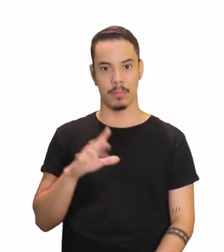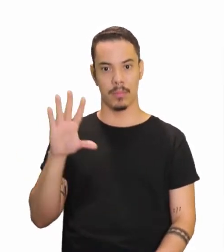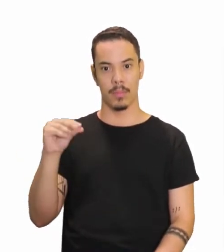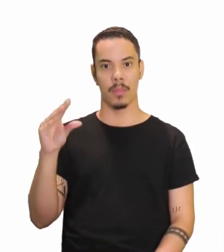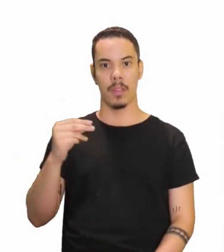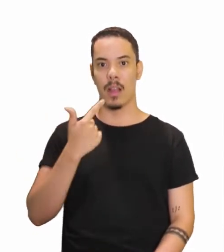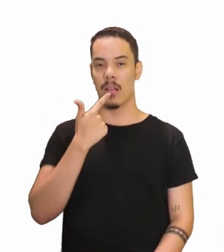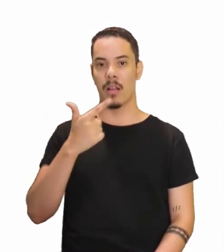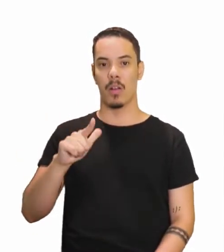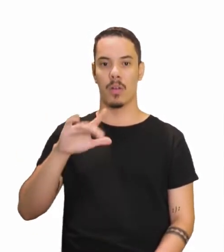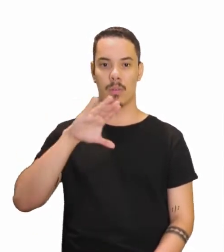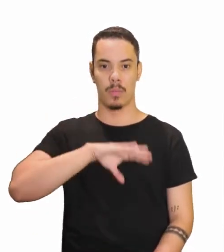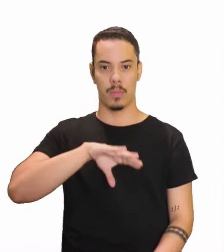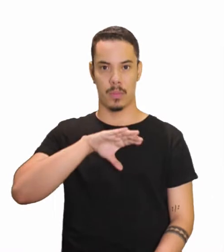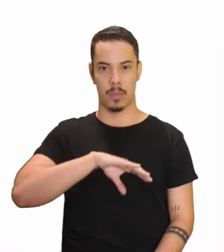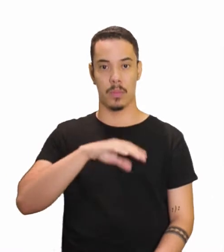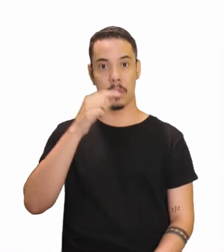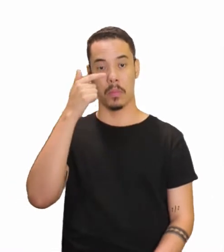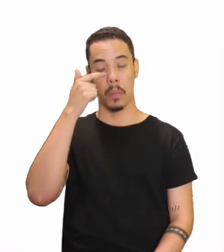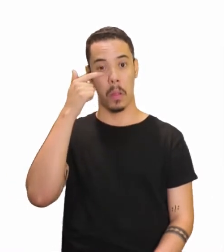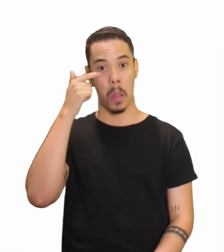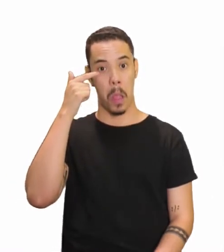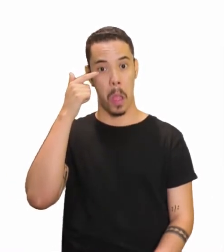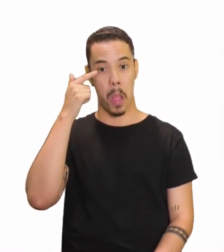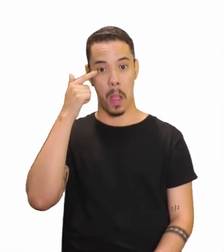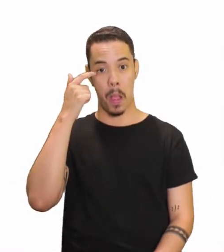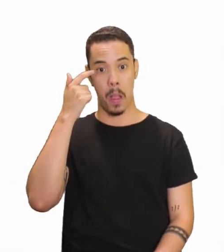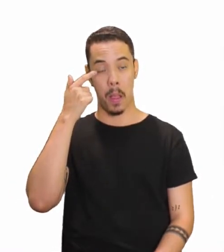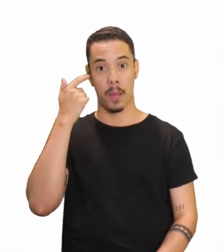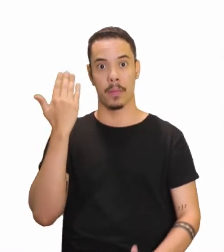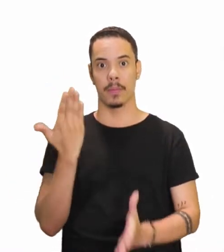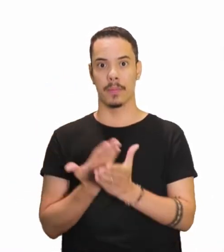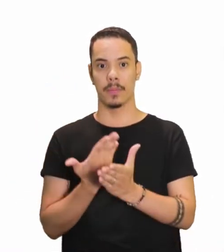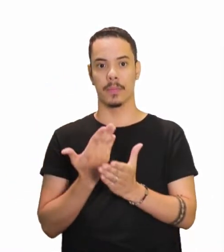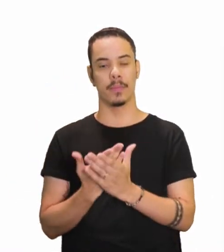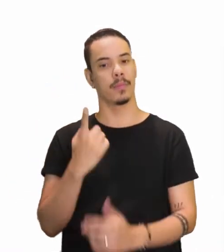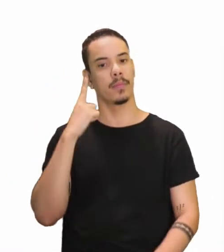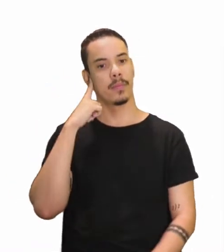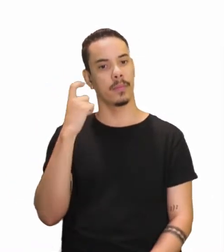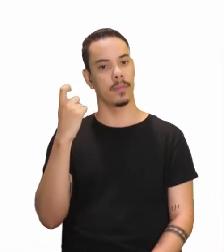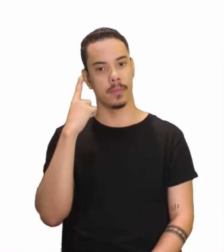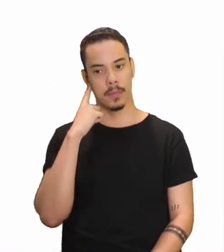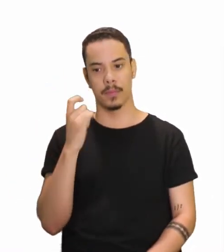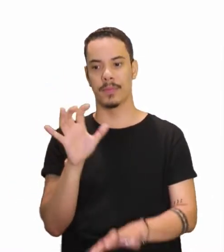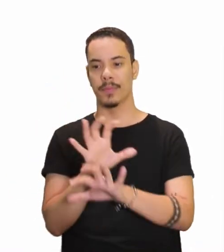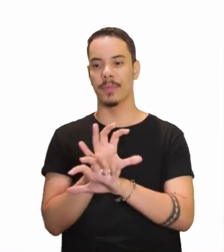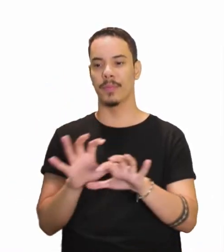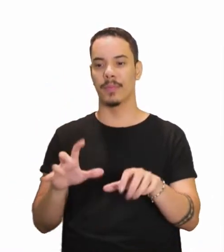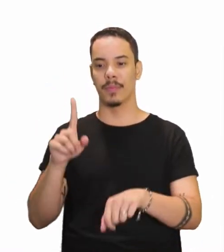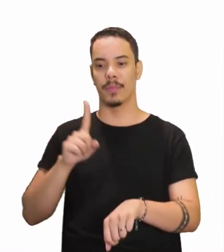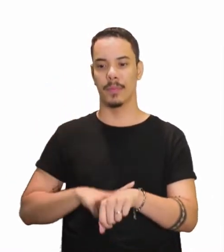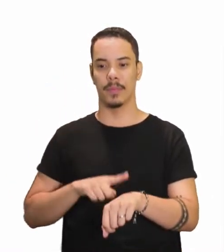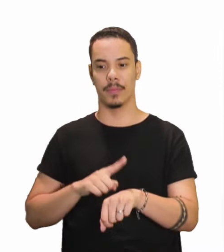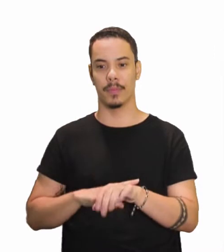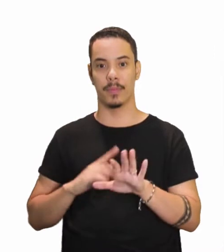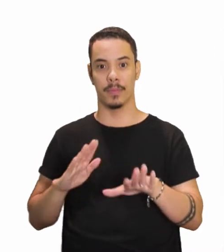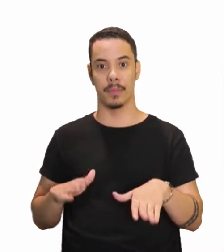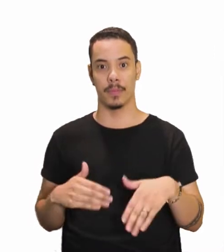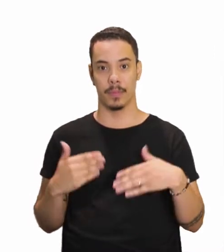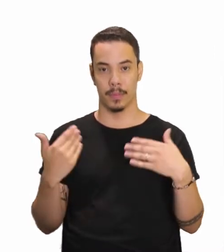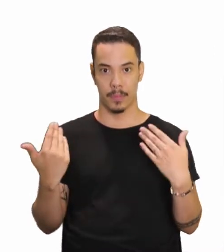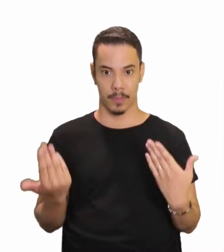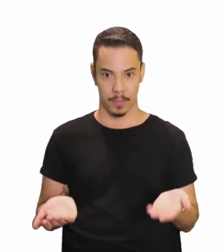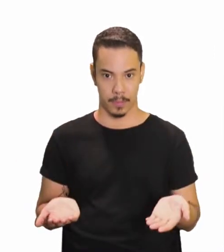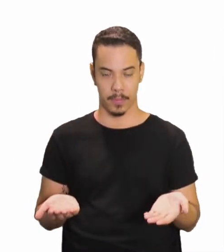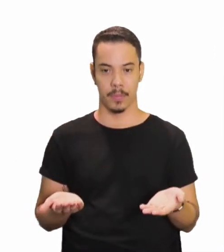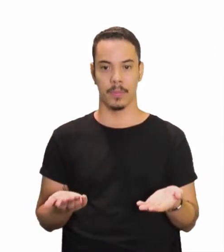língua portuguesa. E aí, estuda esses sons, né, que são produzidos em que momento? No